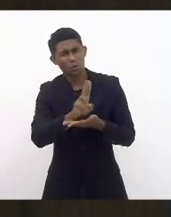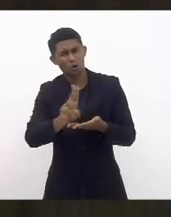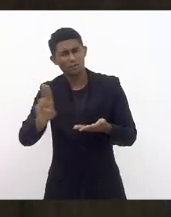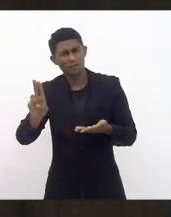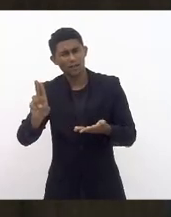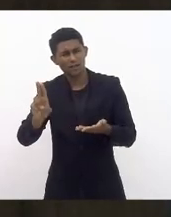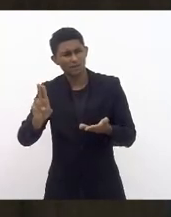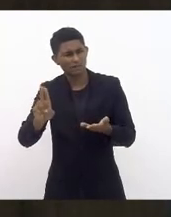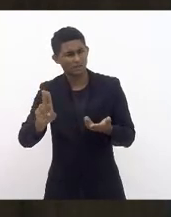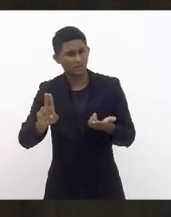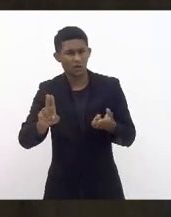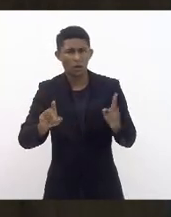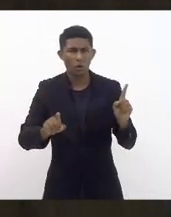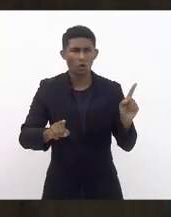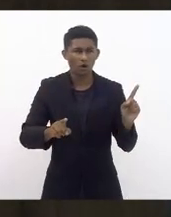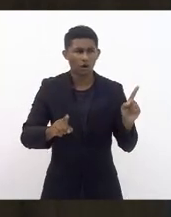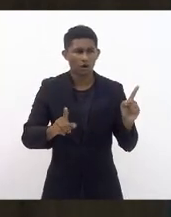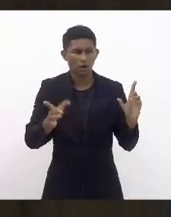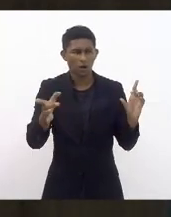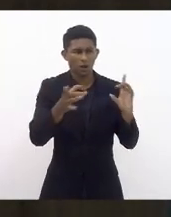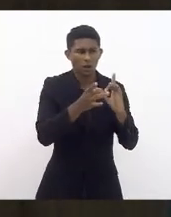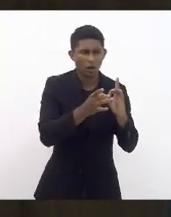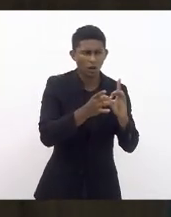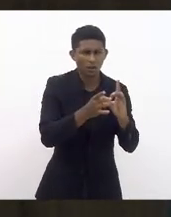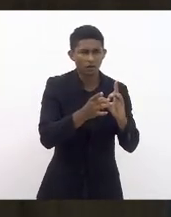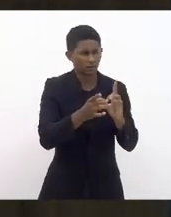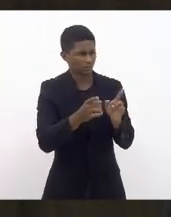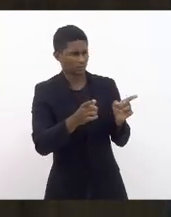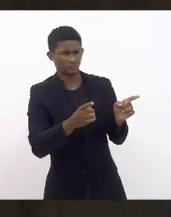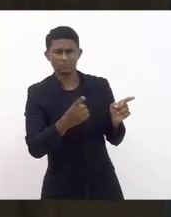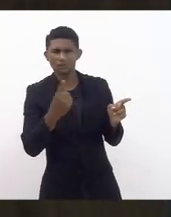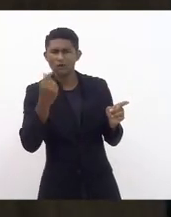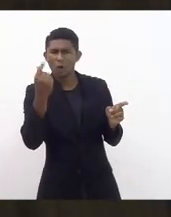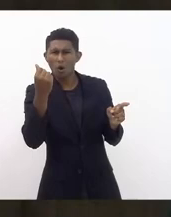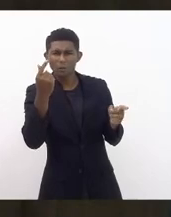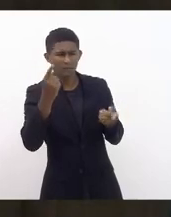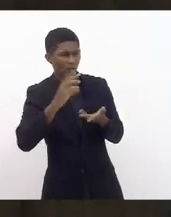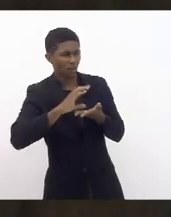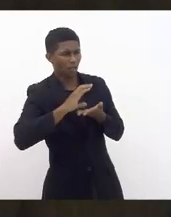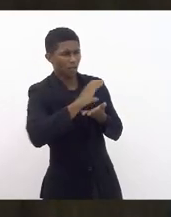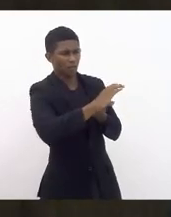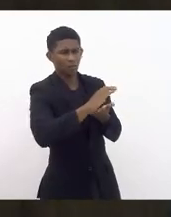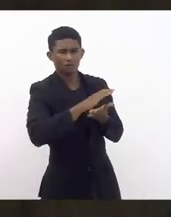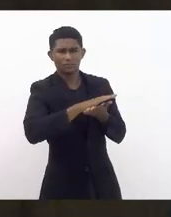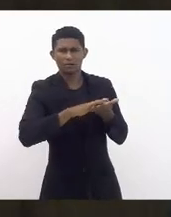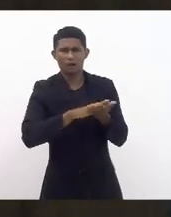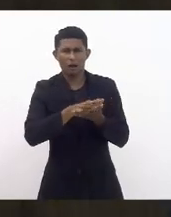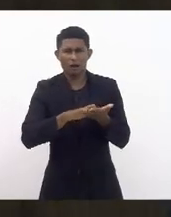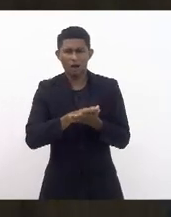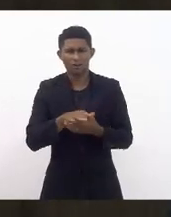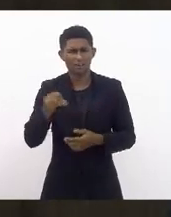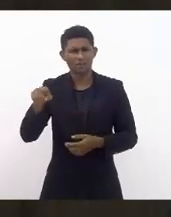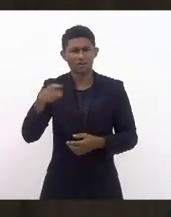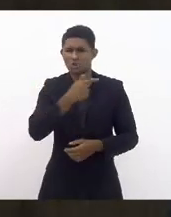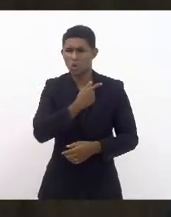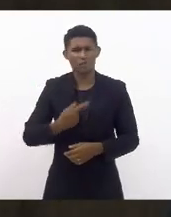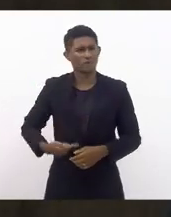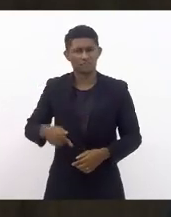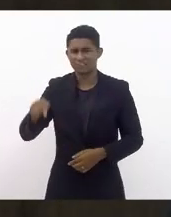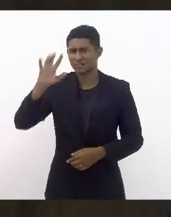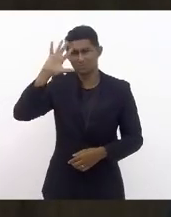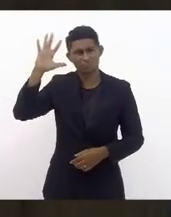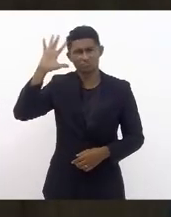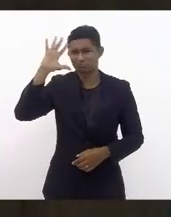universidade em outra e não transferir para outra o orçamento daquela que está acabando. Até